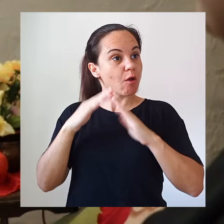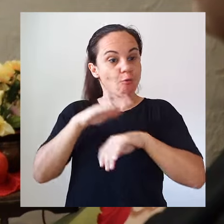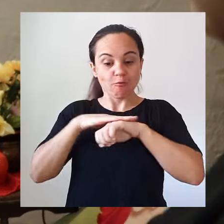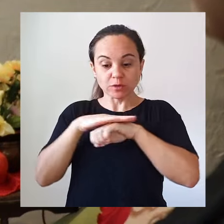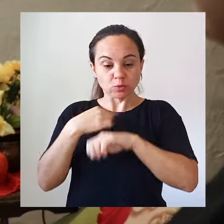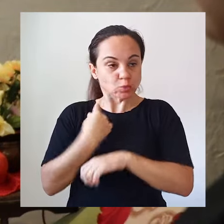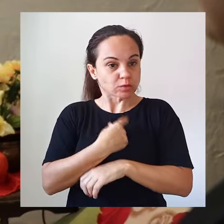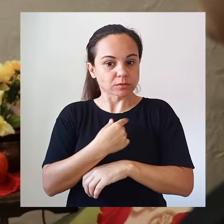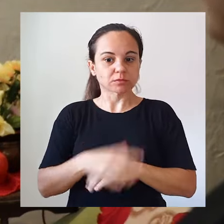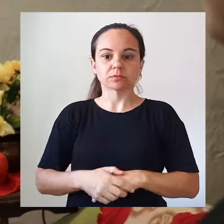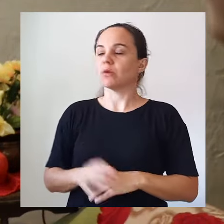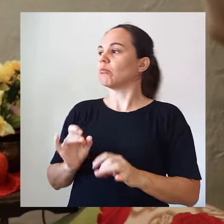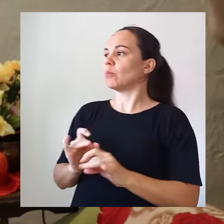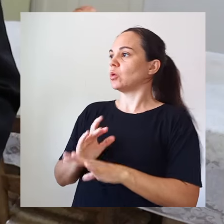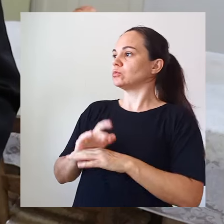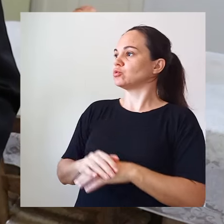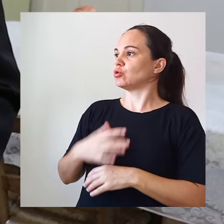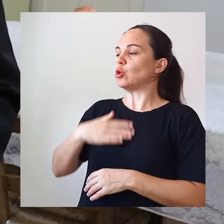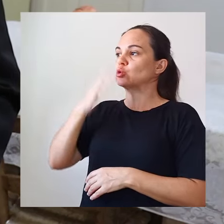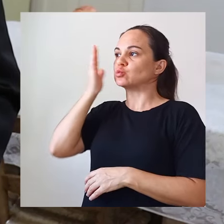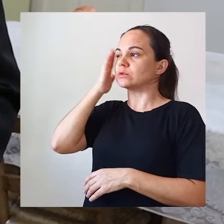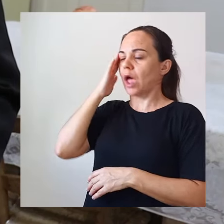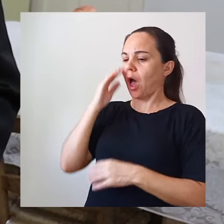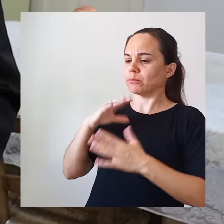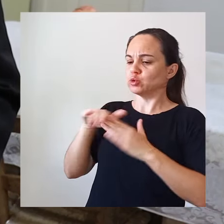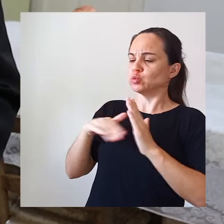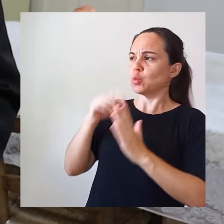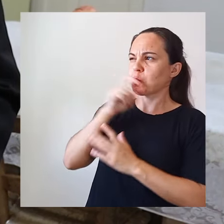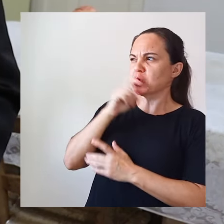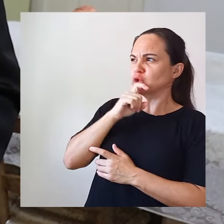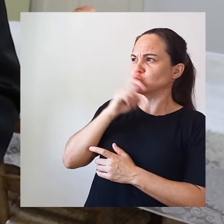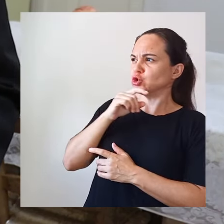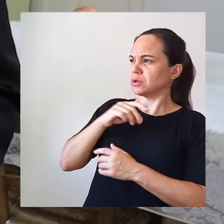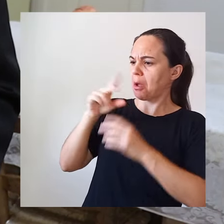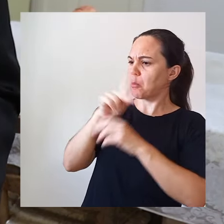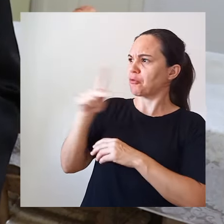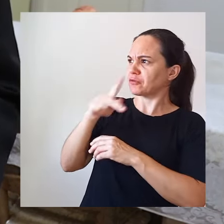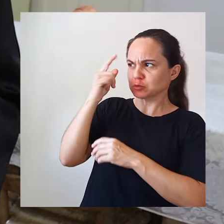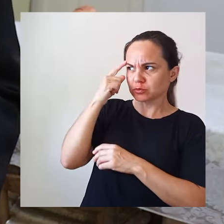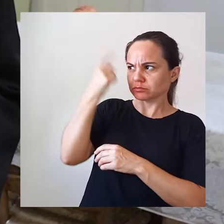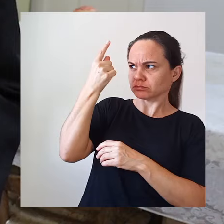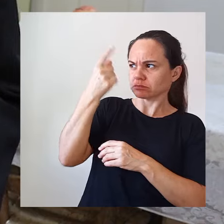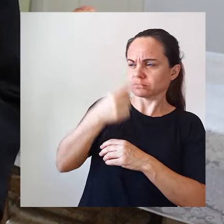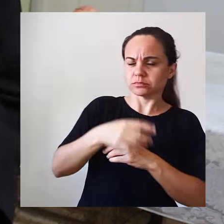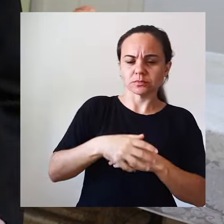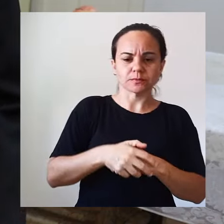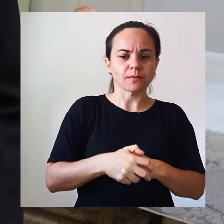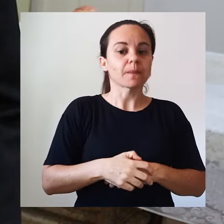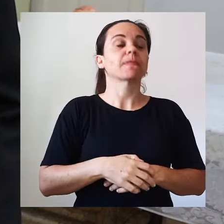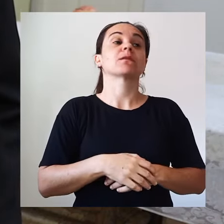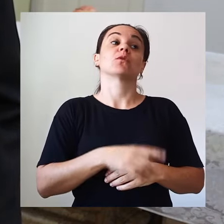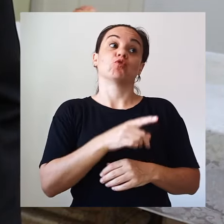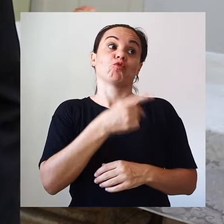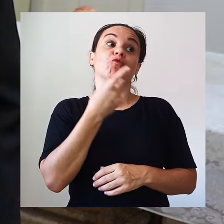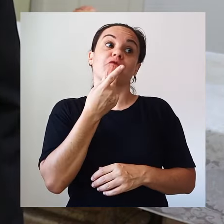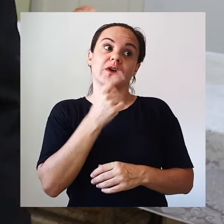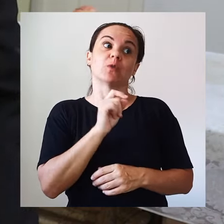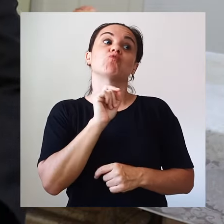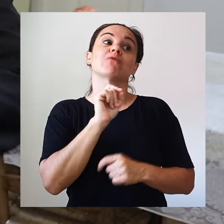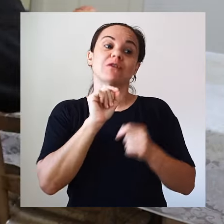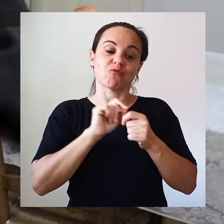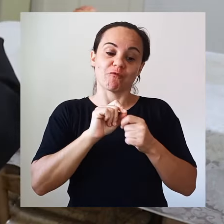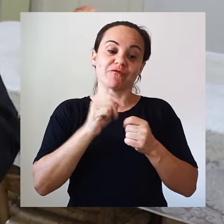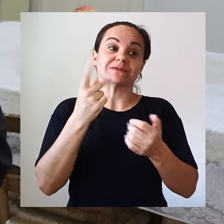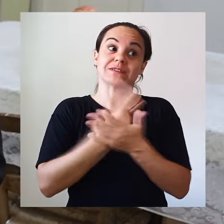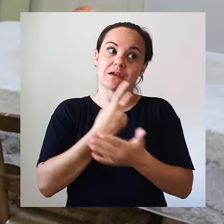fiz agora? Tu sabe que é tudo mentira que ela inventa. Pia, tu me fala o que aprontou, porque